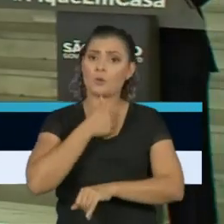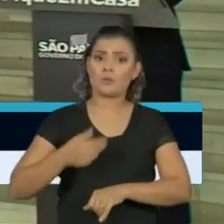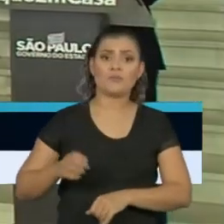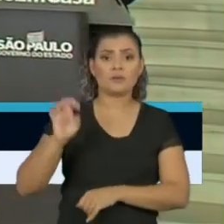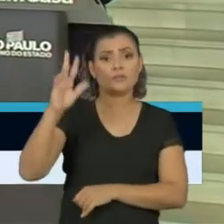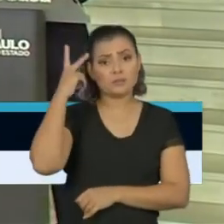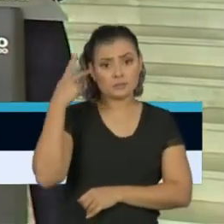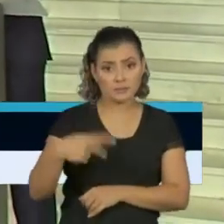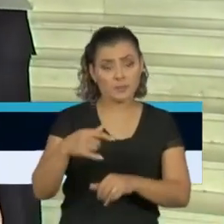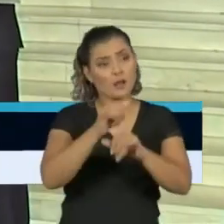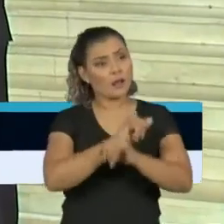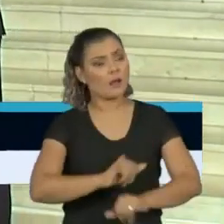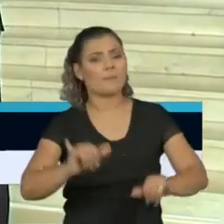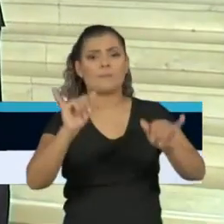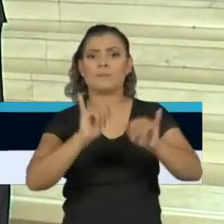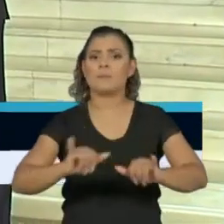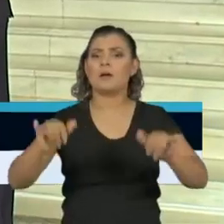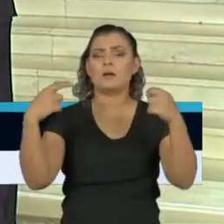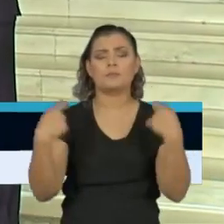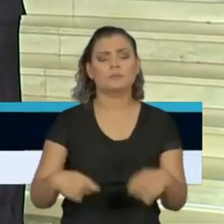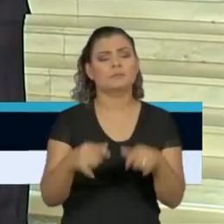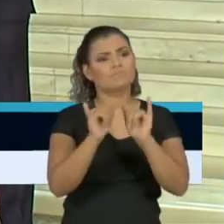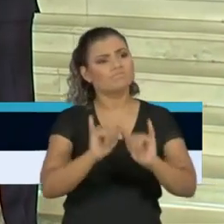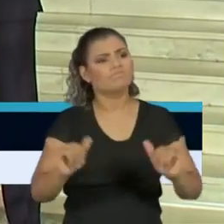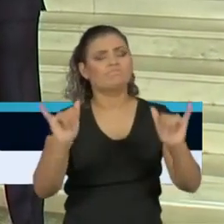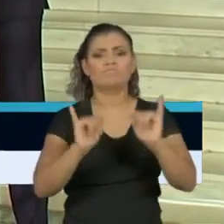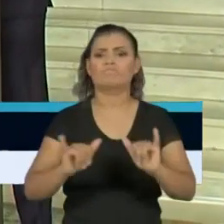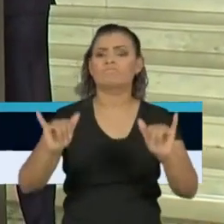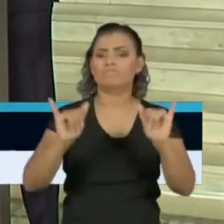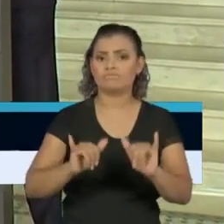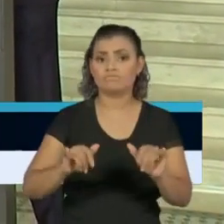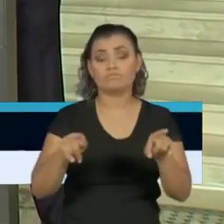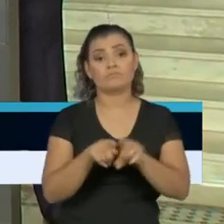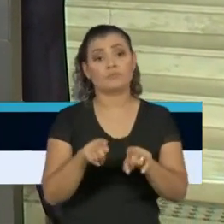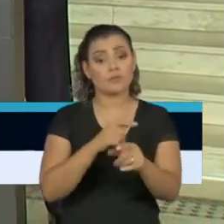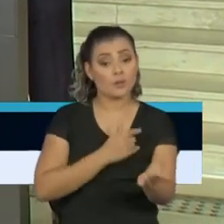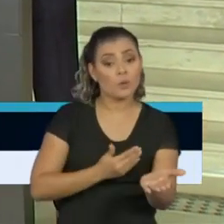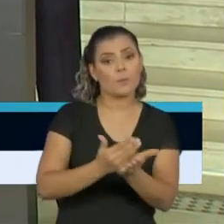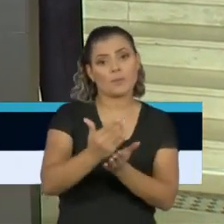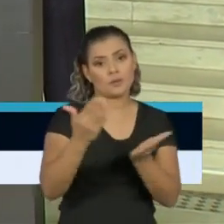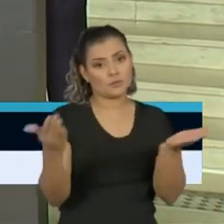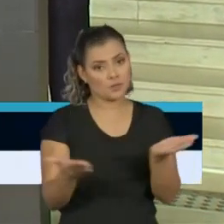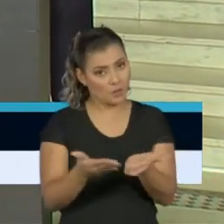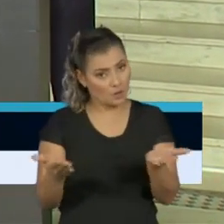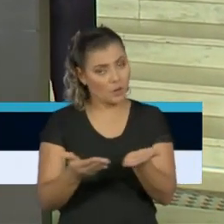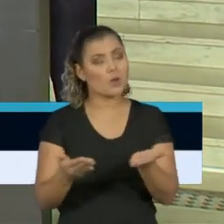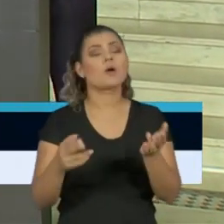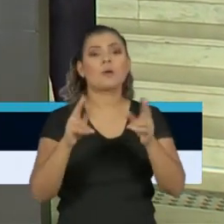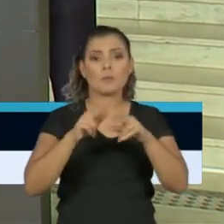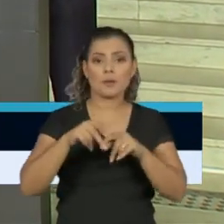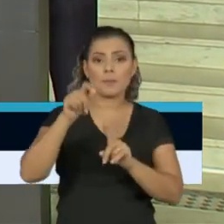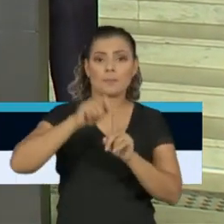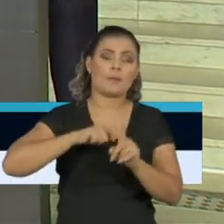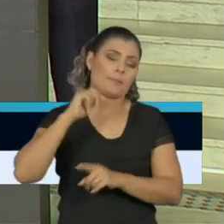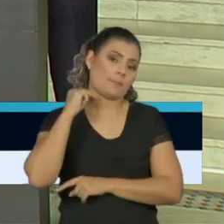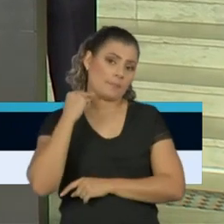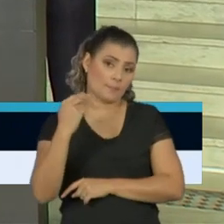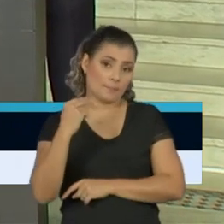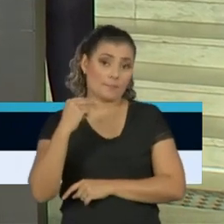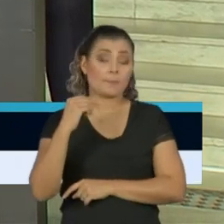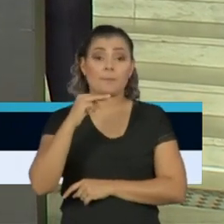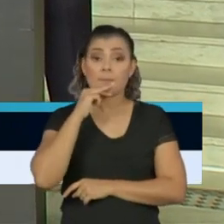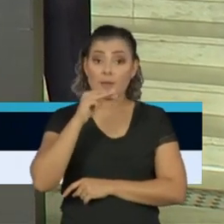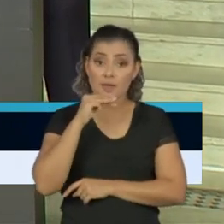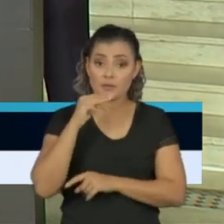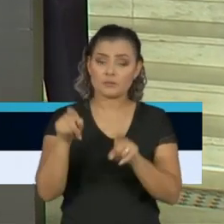Paulo tem campanha no ar, aliás, desde o início deste mês de março.